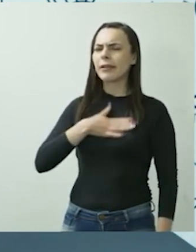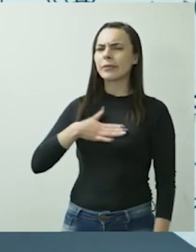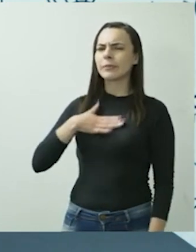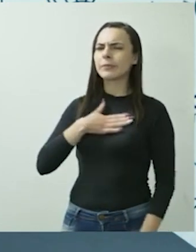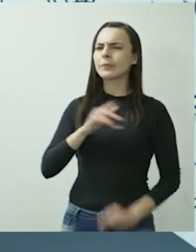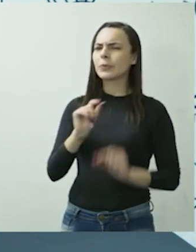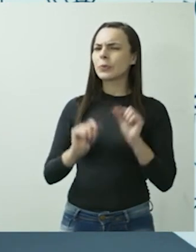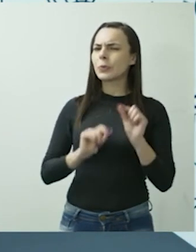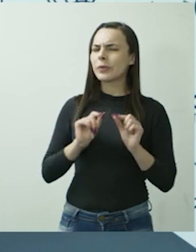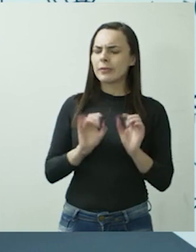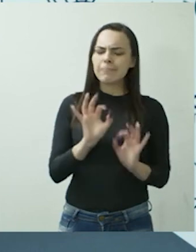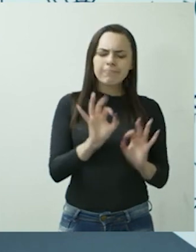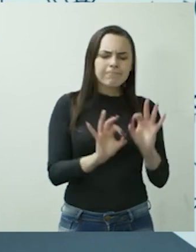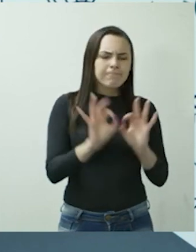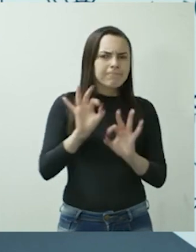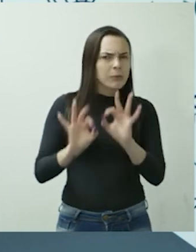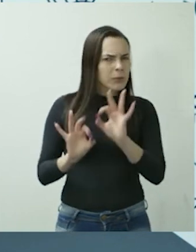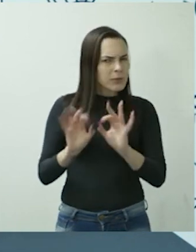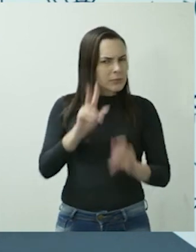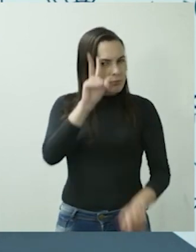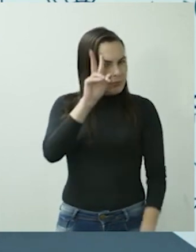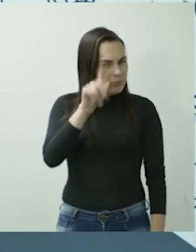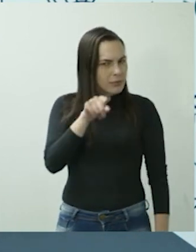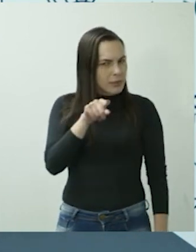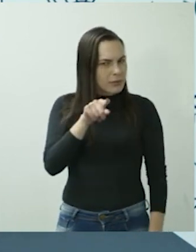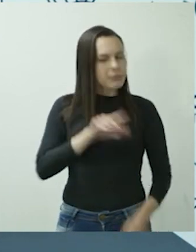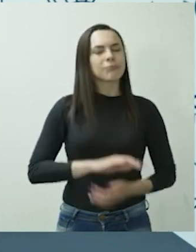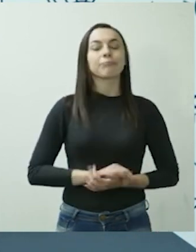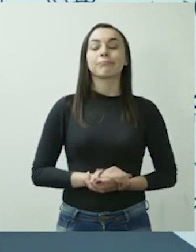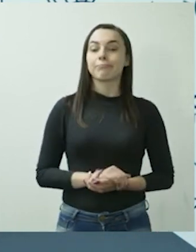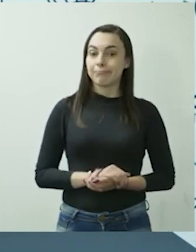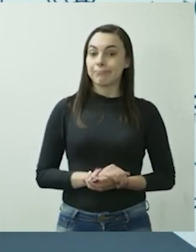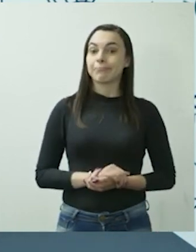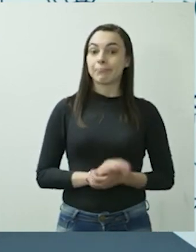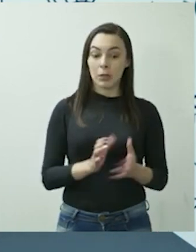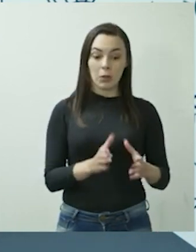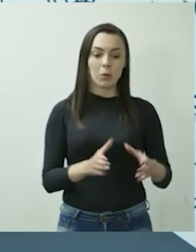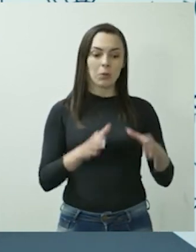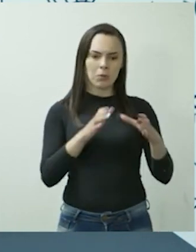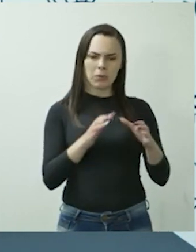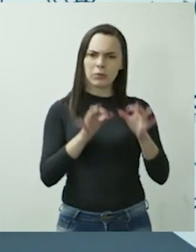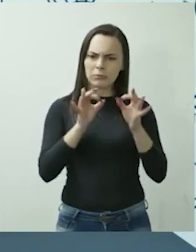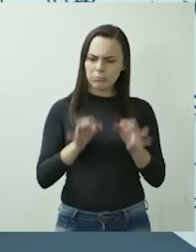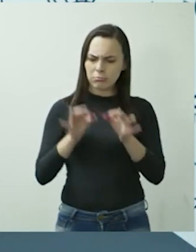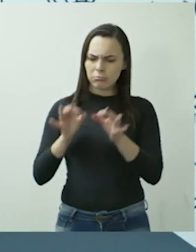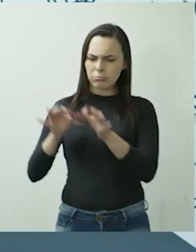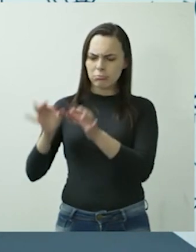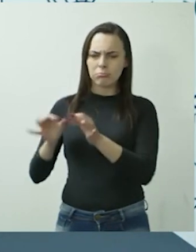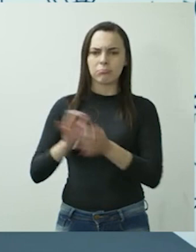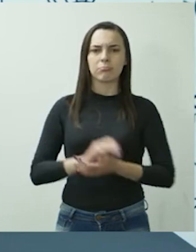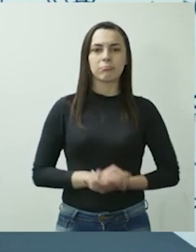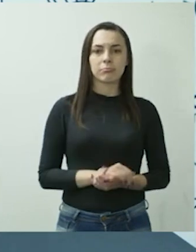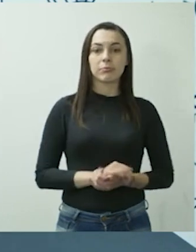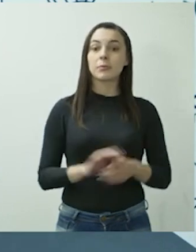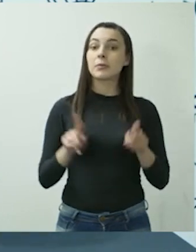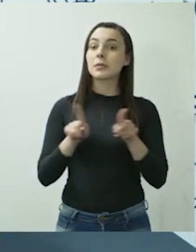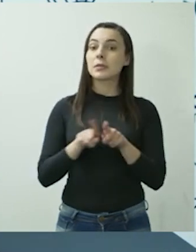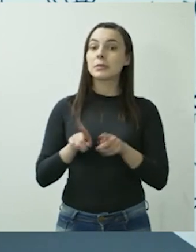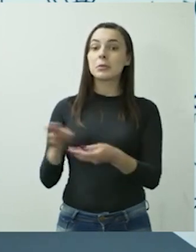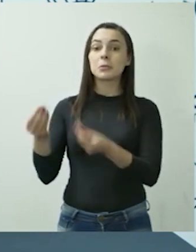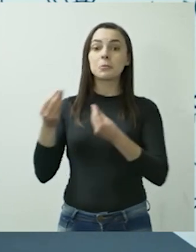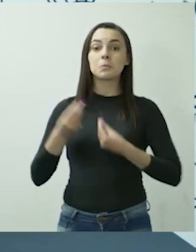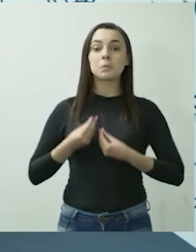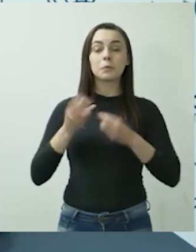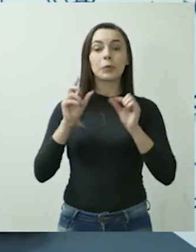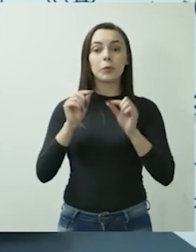deixar tudo organizado, vocês se lembram? Cada pote no seu lugar. Ela também nos mandou aqui o